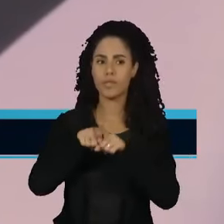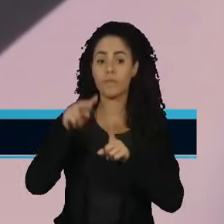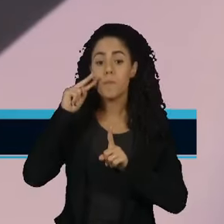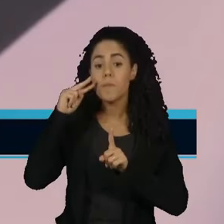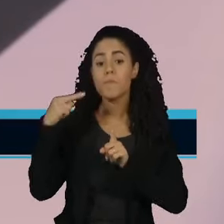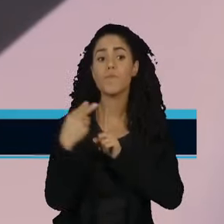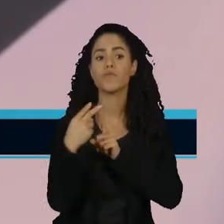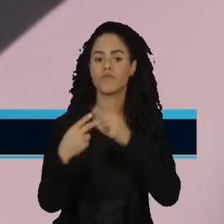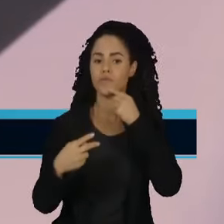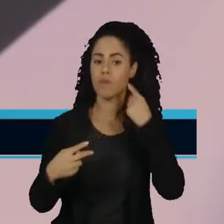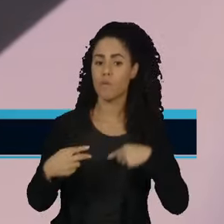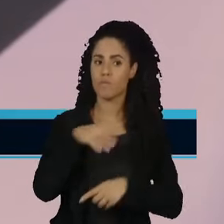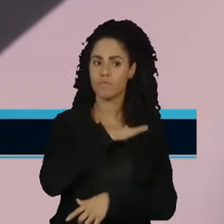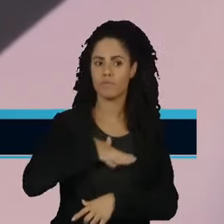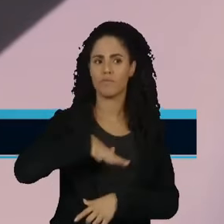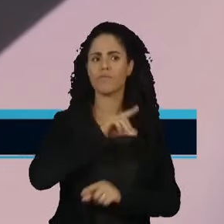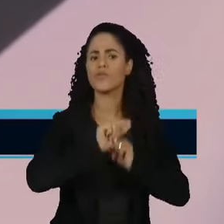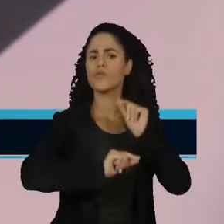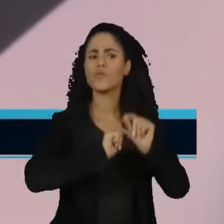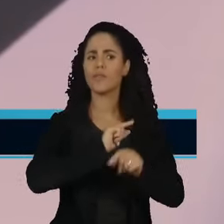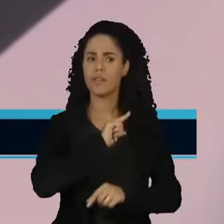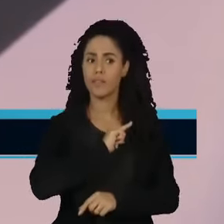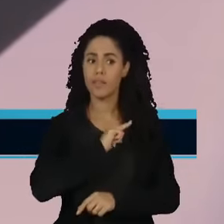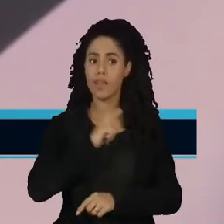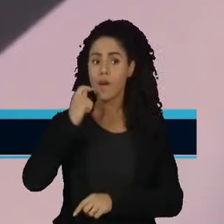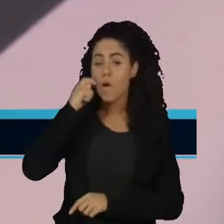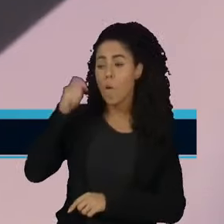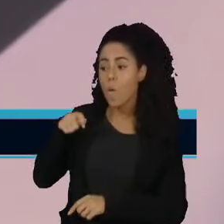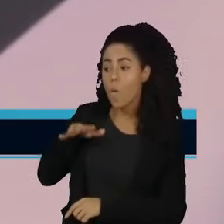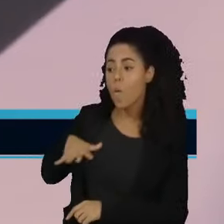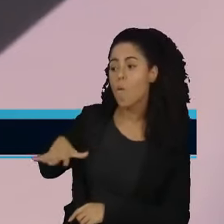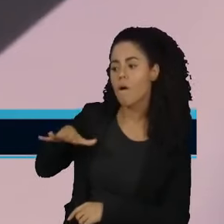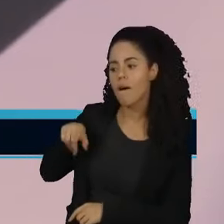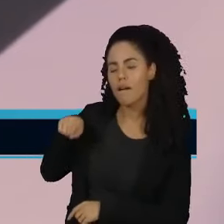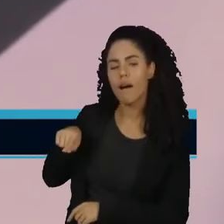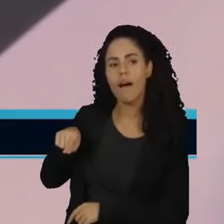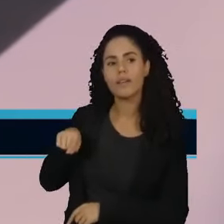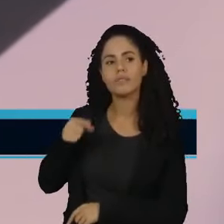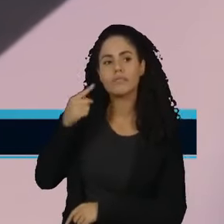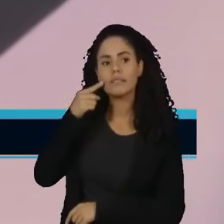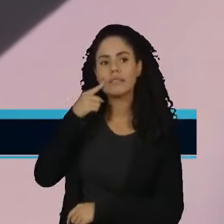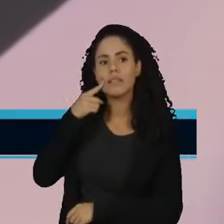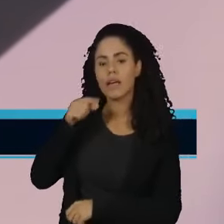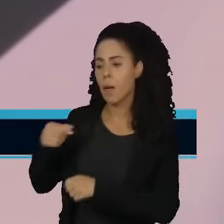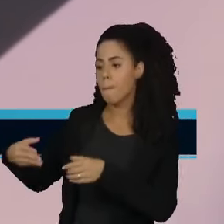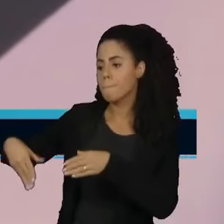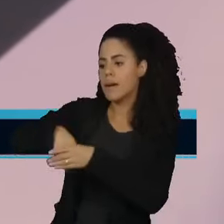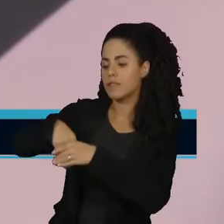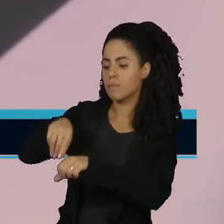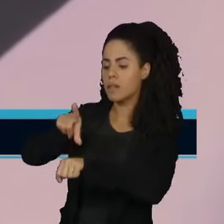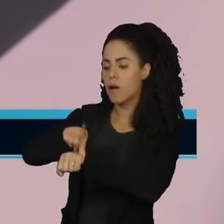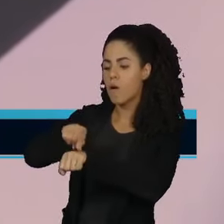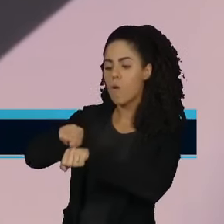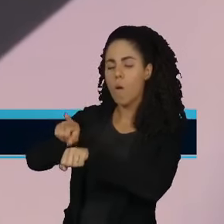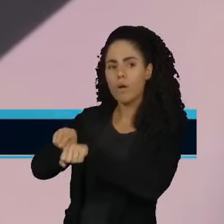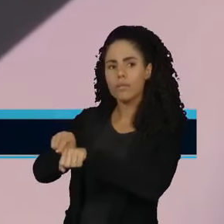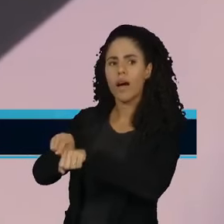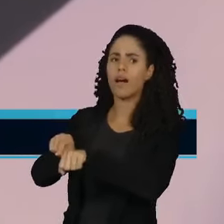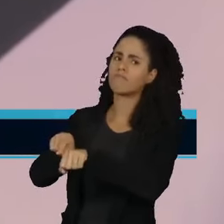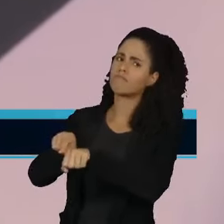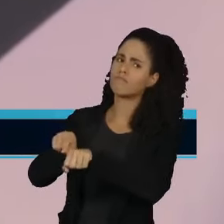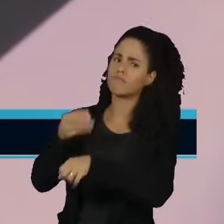Russo a questão sempre foi que a Ucrânia pensando em entrar na utan Ah era uma